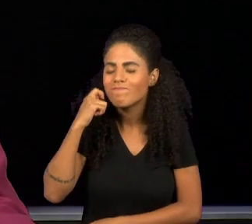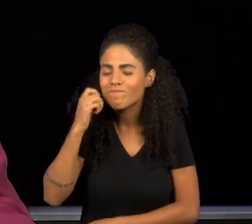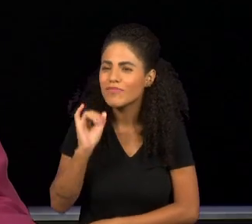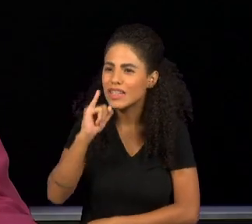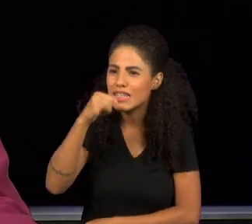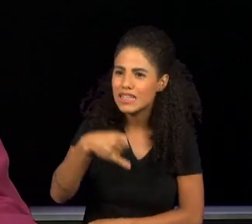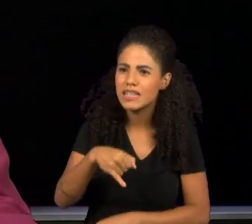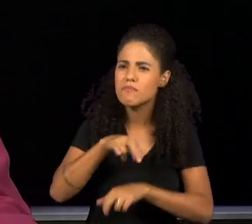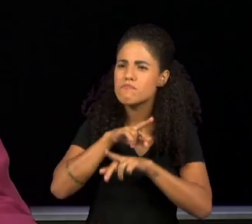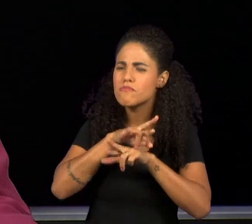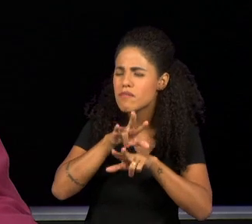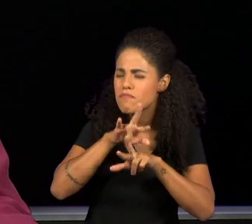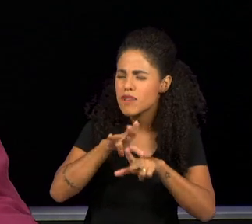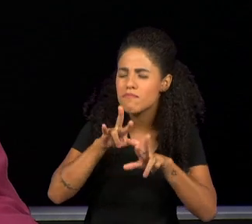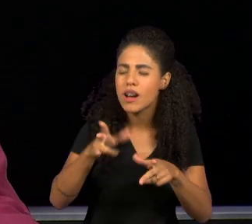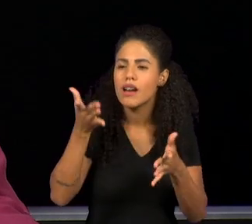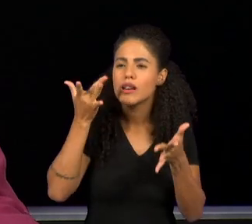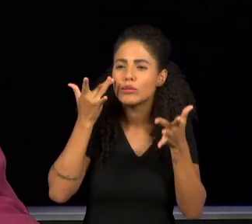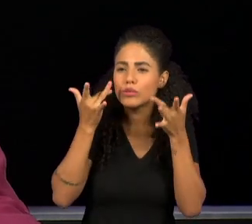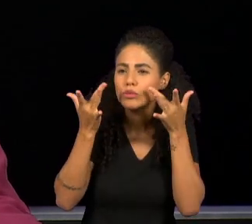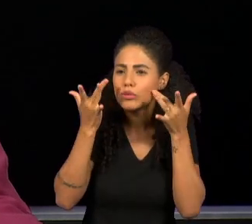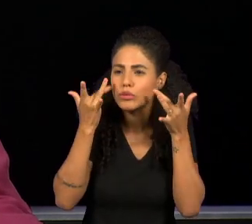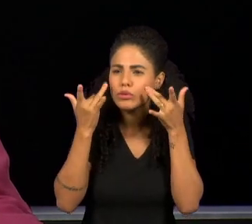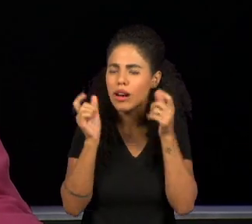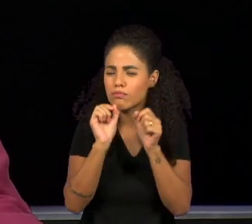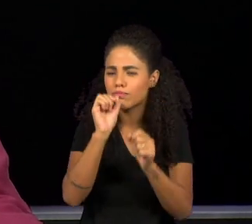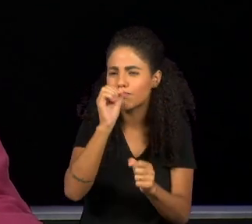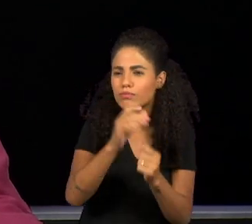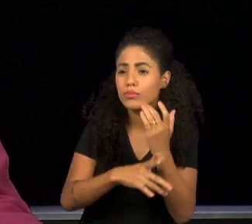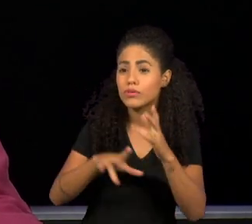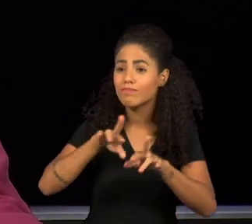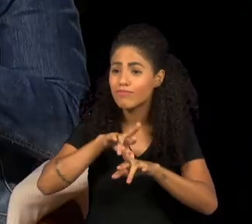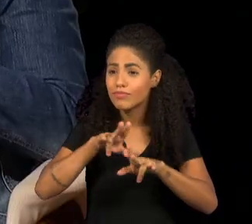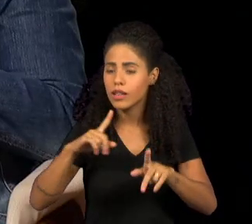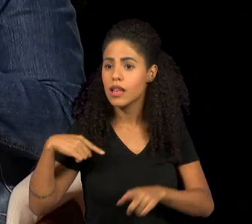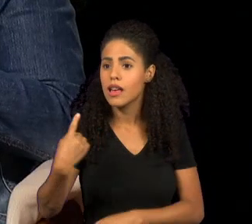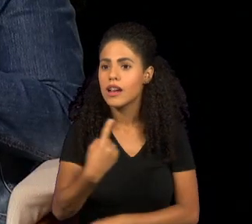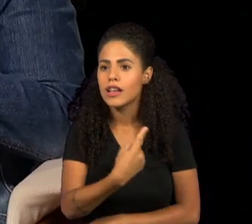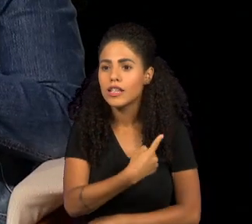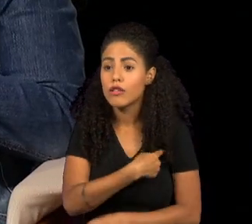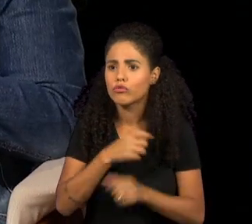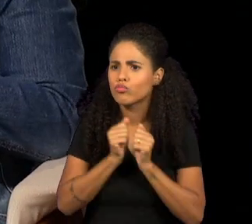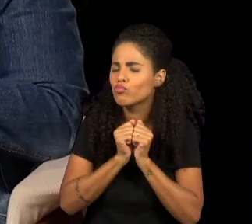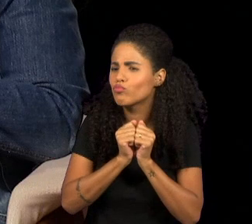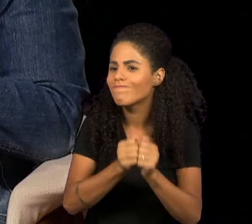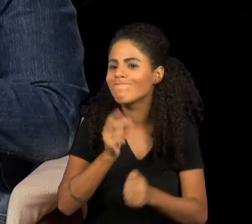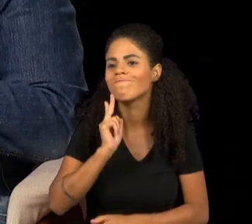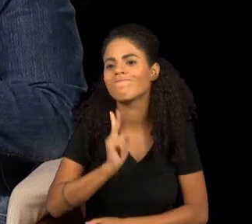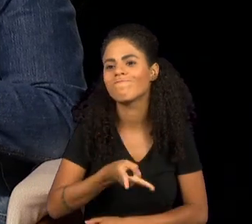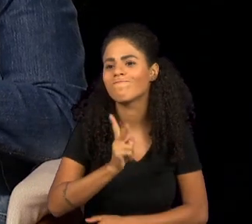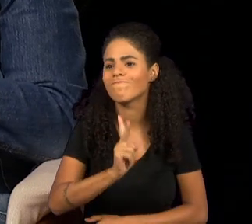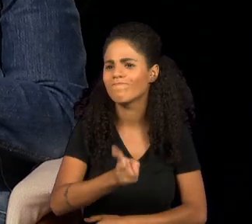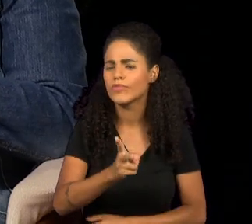fez coisas lindas no teatro, faz ainda. Mas a gente ficou muito junto quando a gente